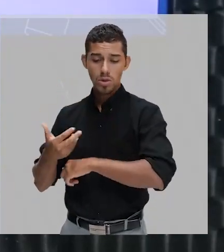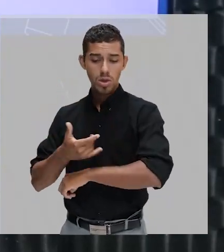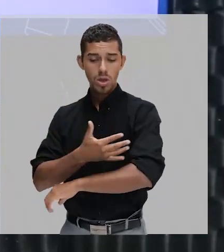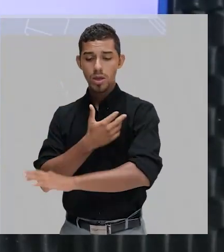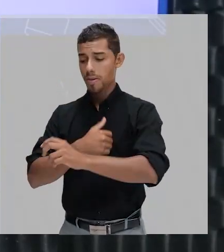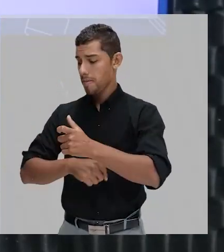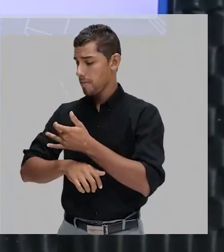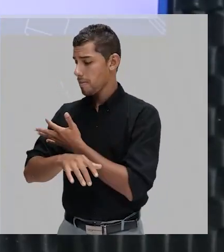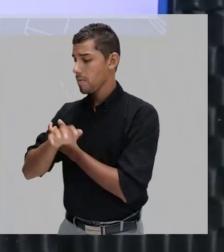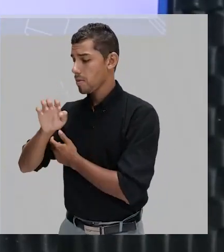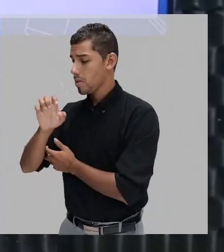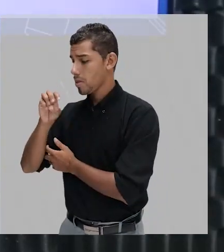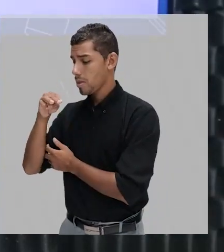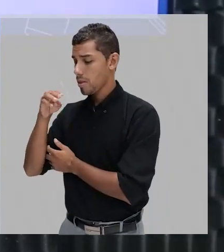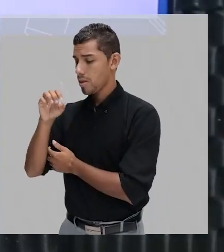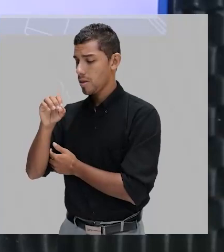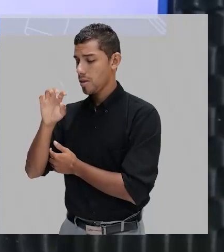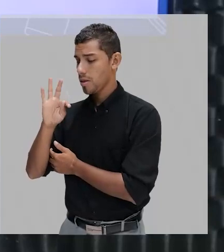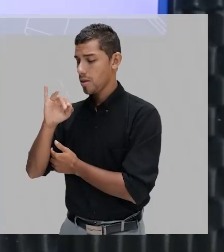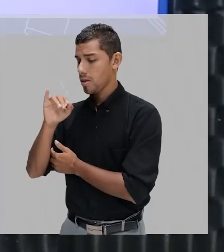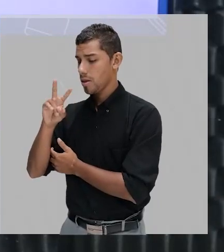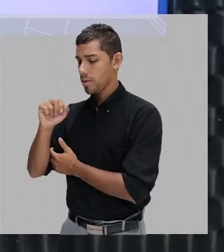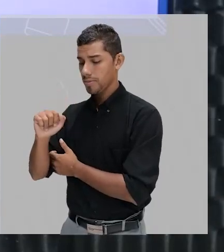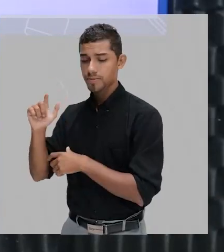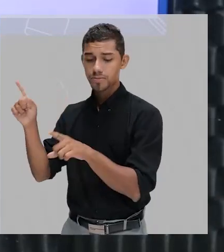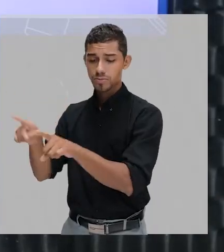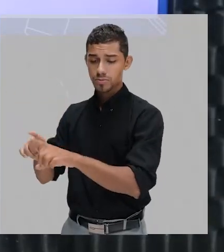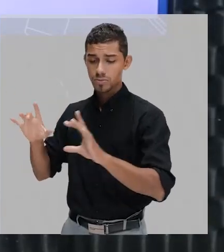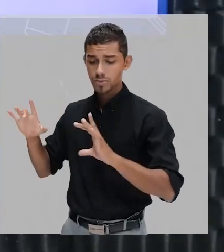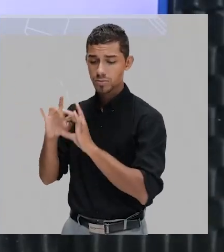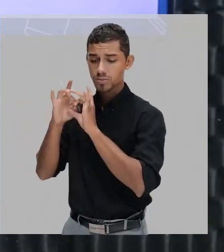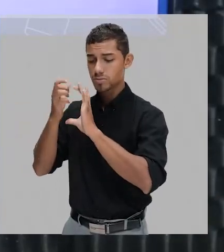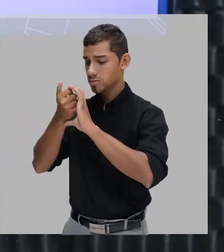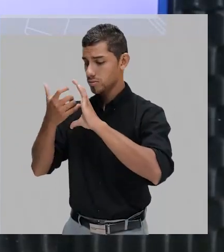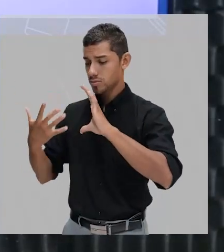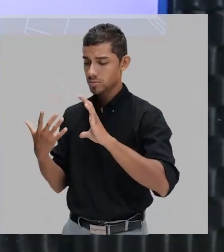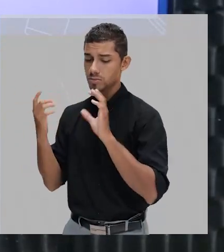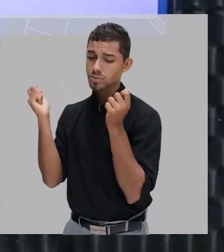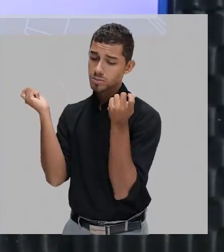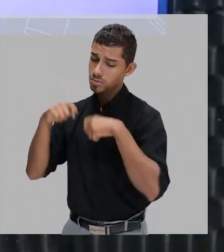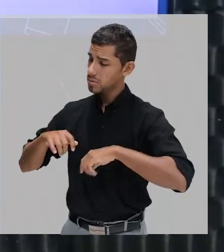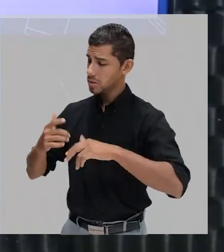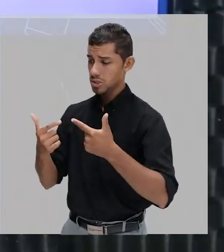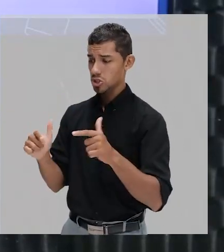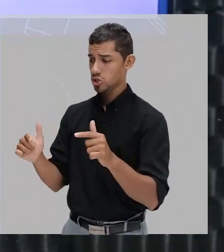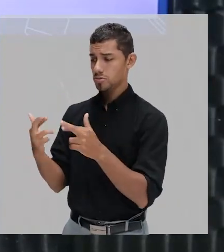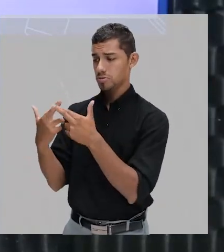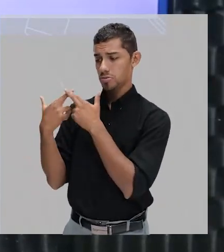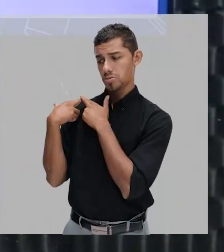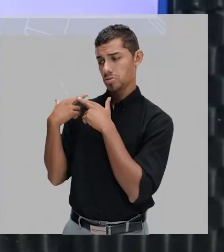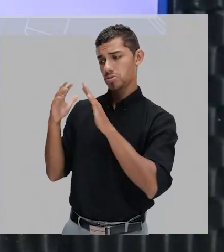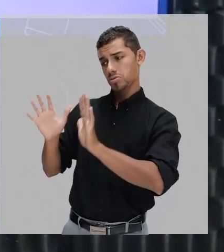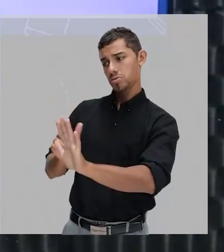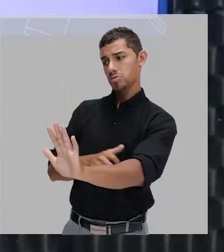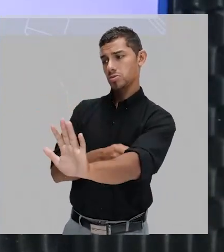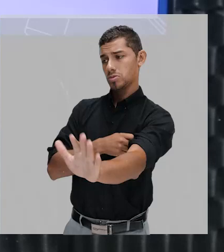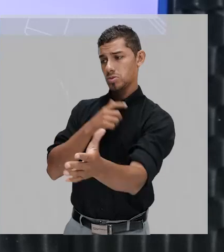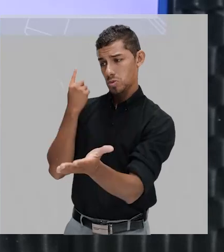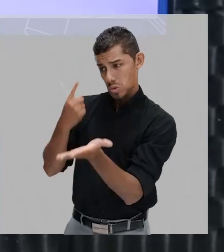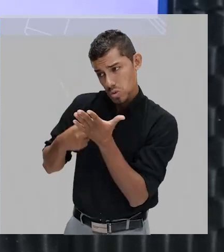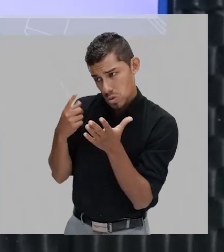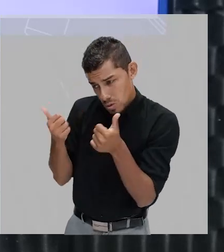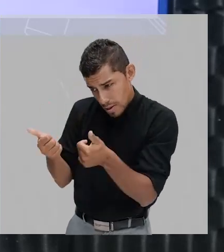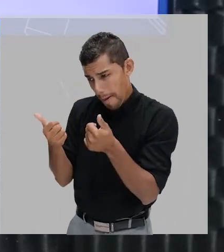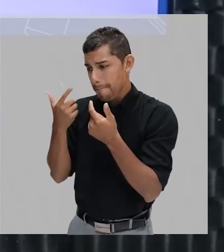emotiva, tá certo? Bem ligado a essas características. Geralmente não tem esse compromisso tão próximo com a